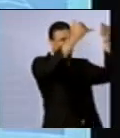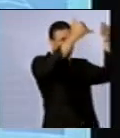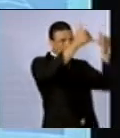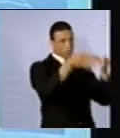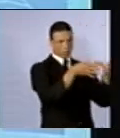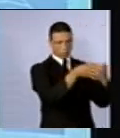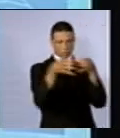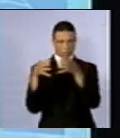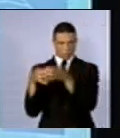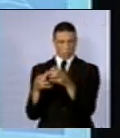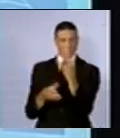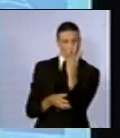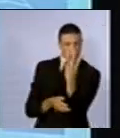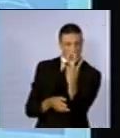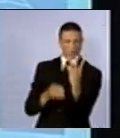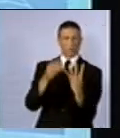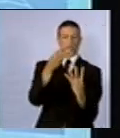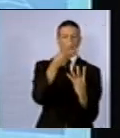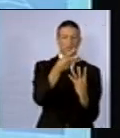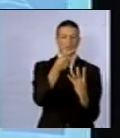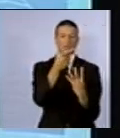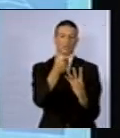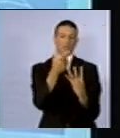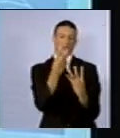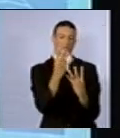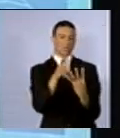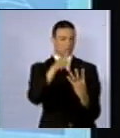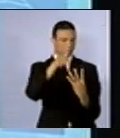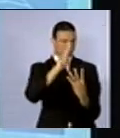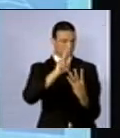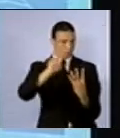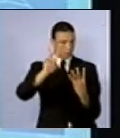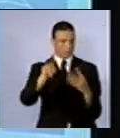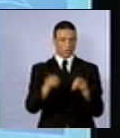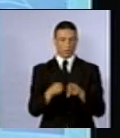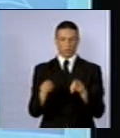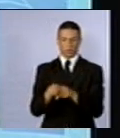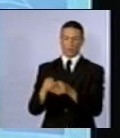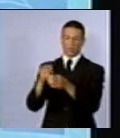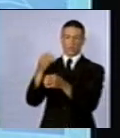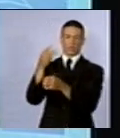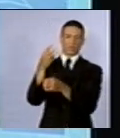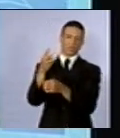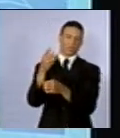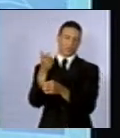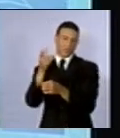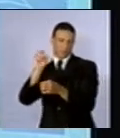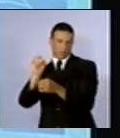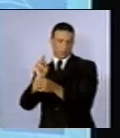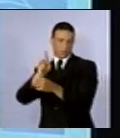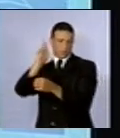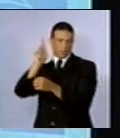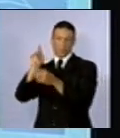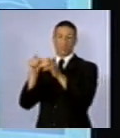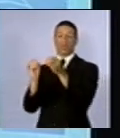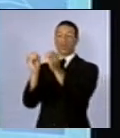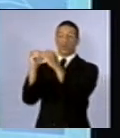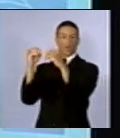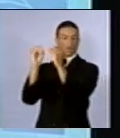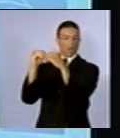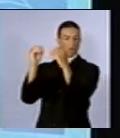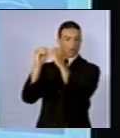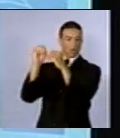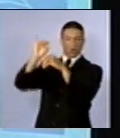de 380 kV e dois circuitos de 220 kV, instalados por sobre um shopping center,